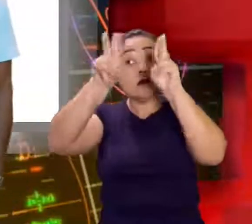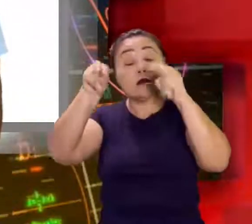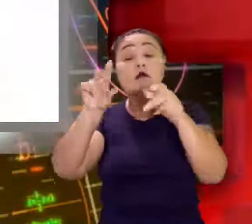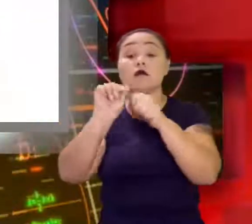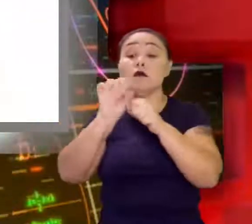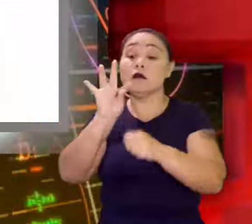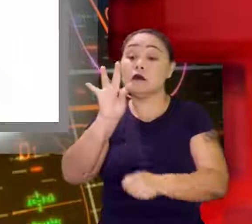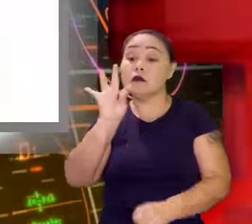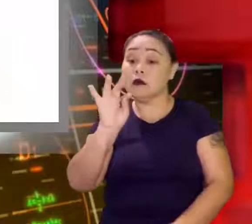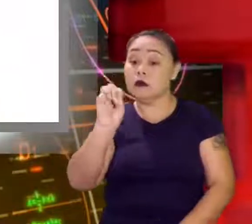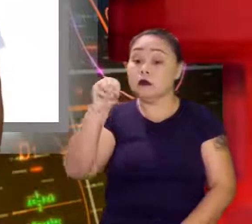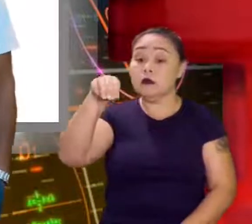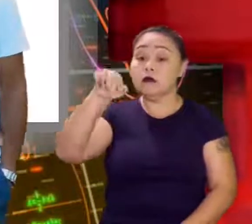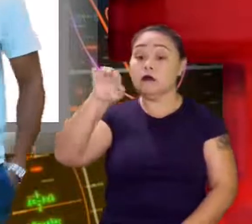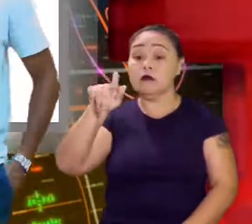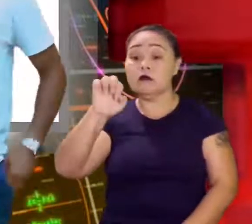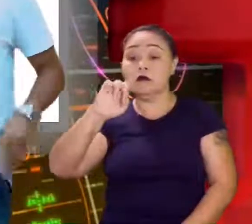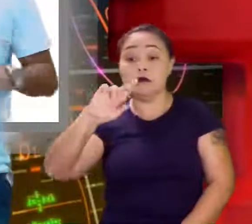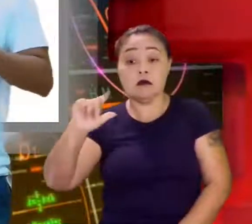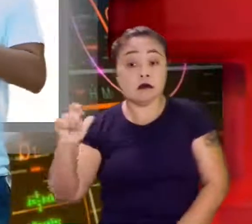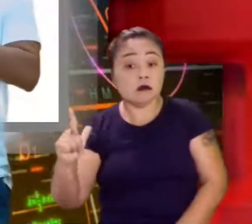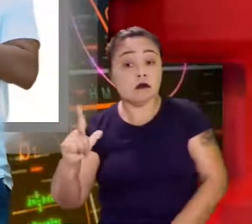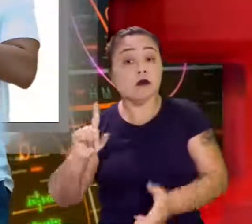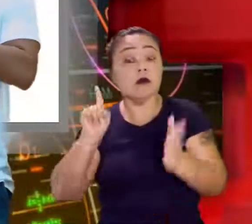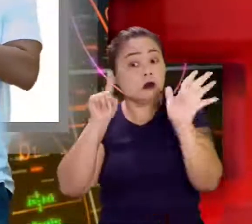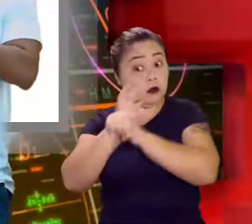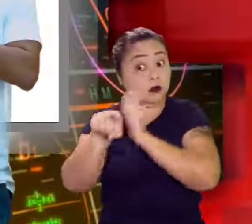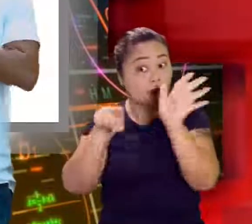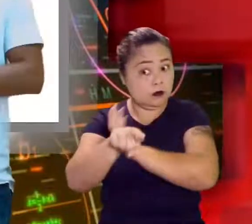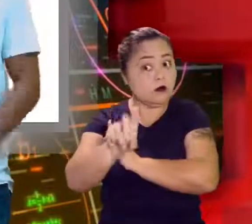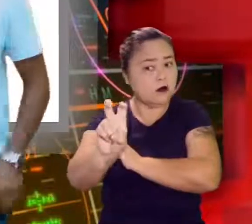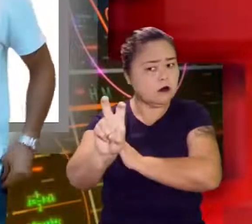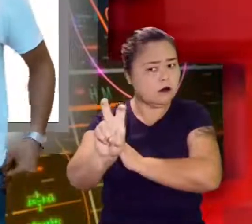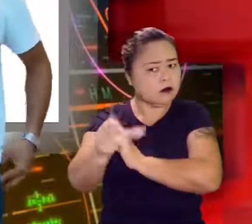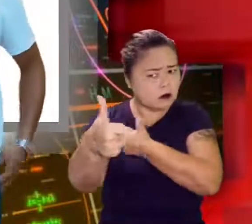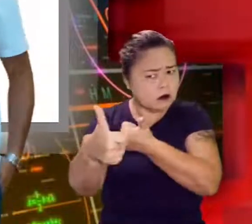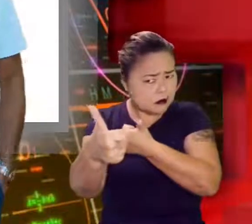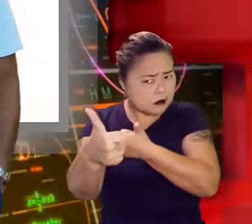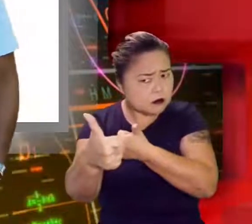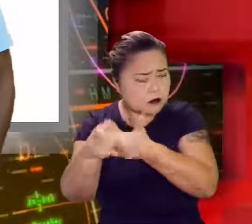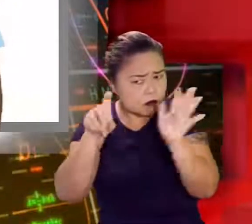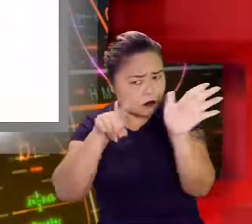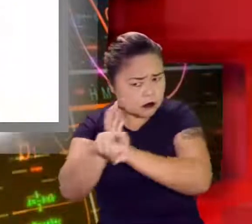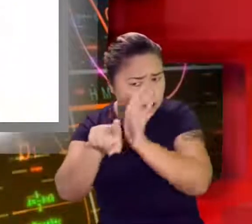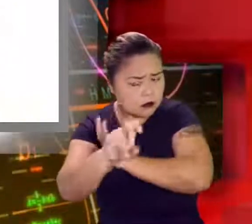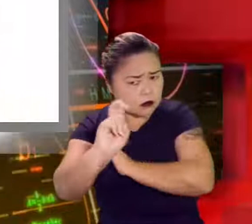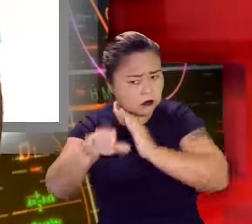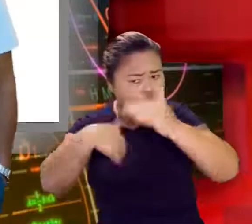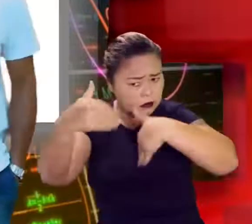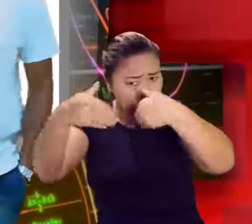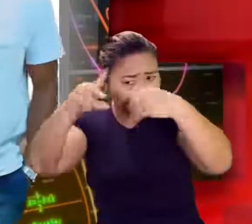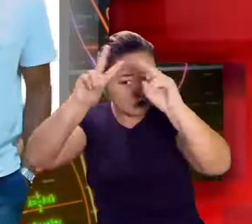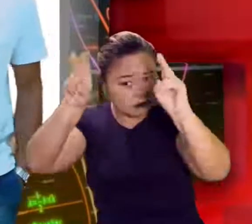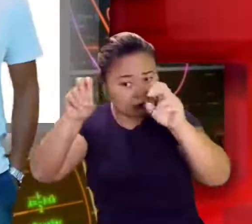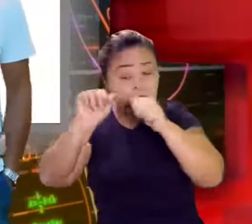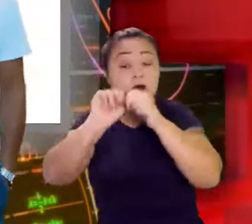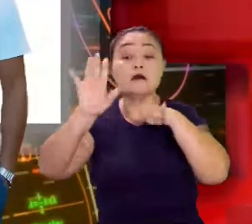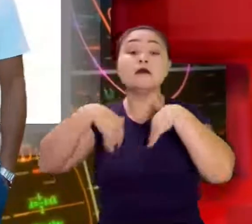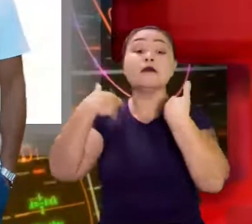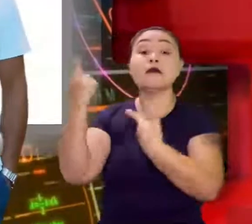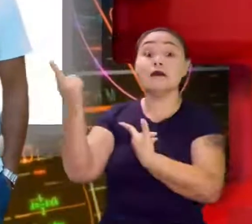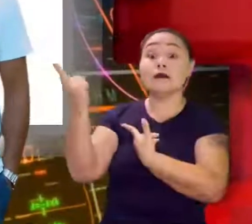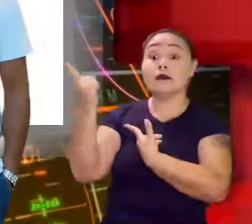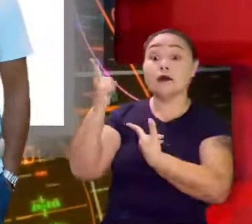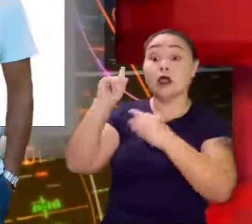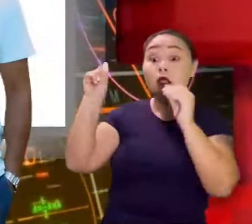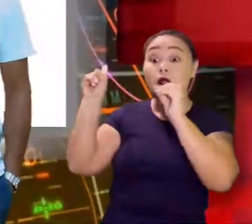fazer alguns questionamentos para vocês. Quantas? 5 tá bom, né? Para a gente poder avançar o assunto, né? Beleza. E o nosso amiguinho aqui, o